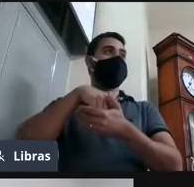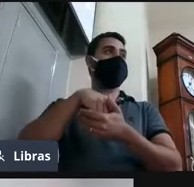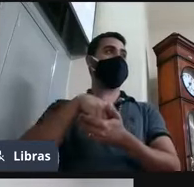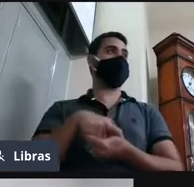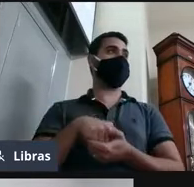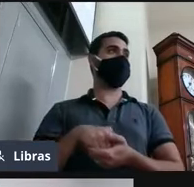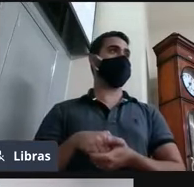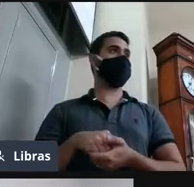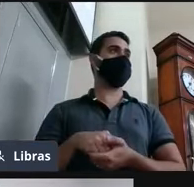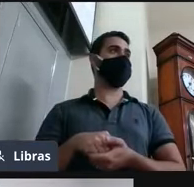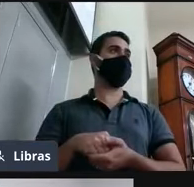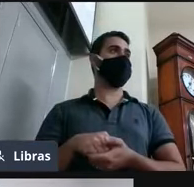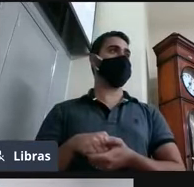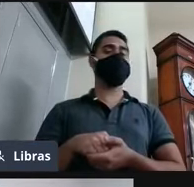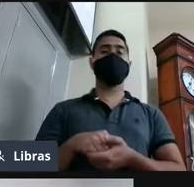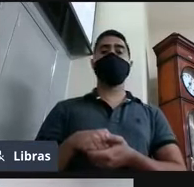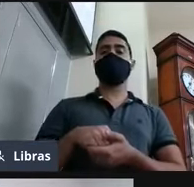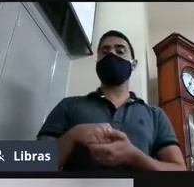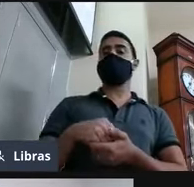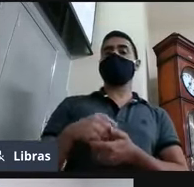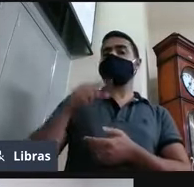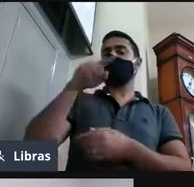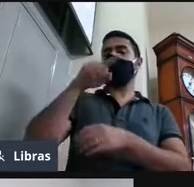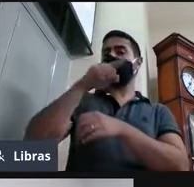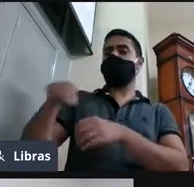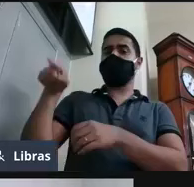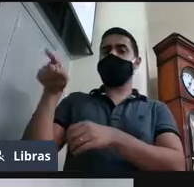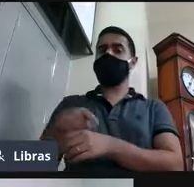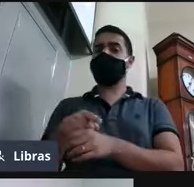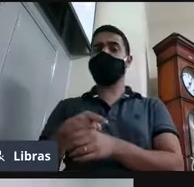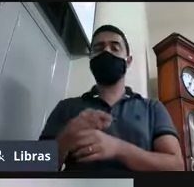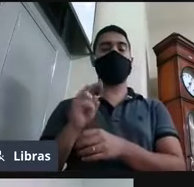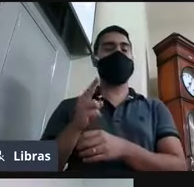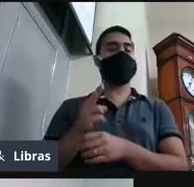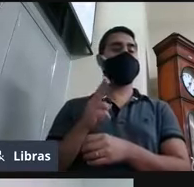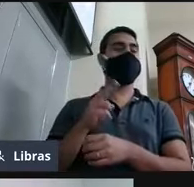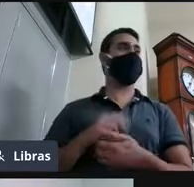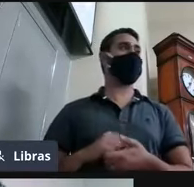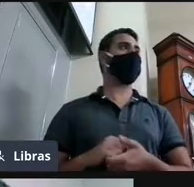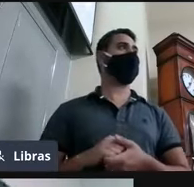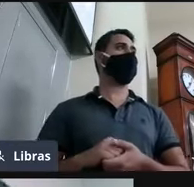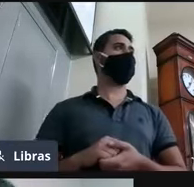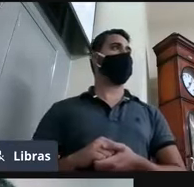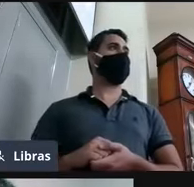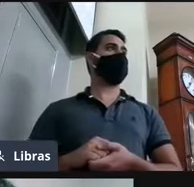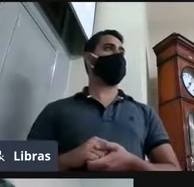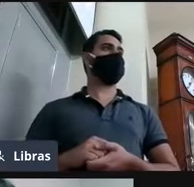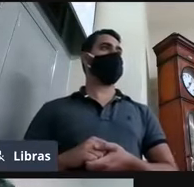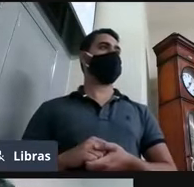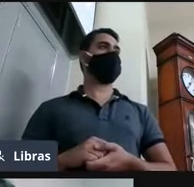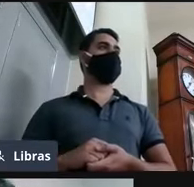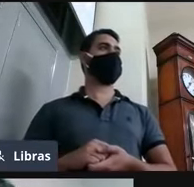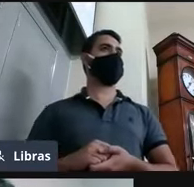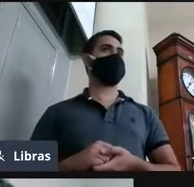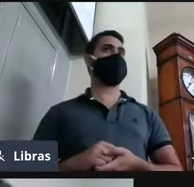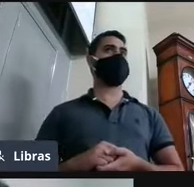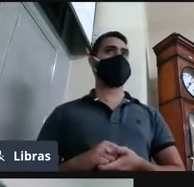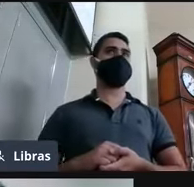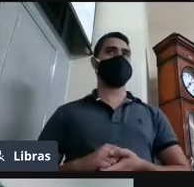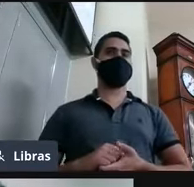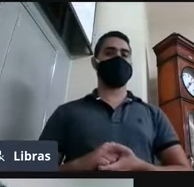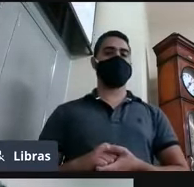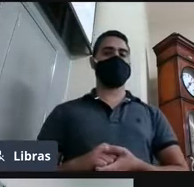se chamar, rejeito ou acompanho o parecer. Dr. Aloysio Saulo Breves Balha, rejeita.